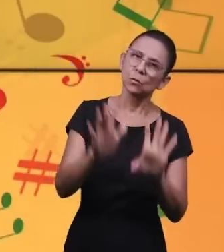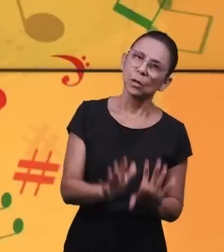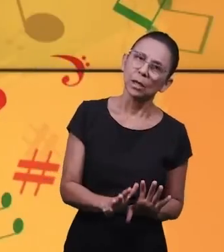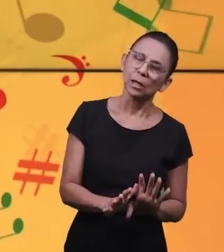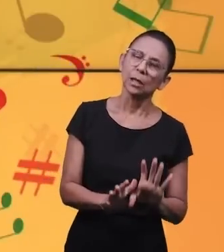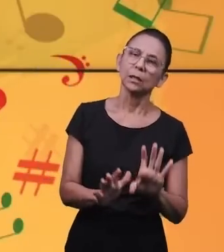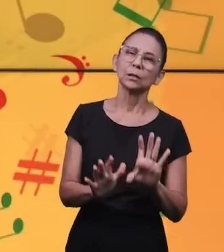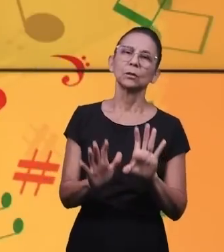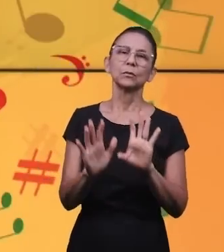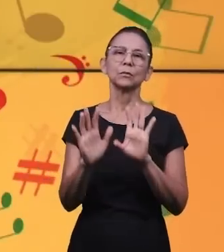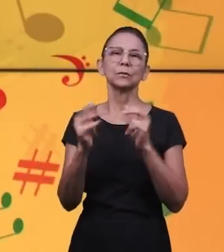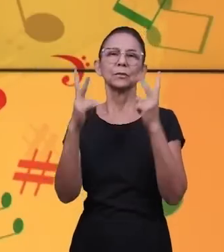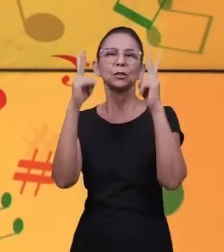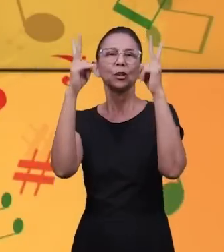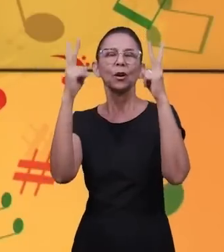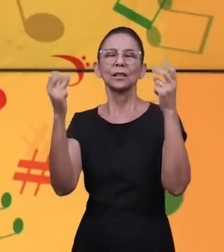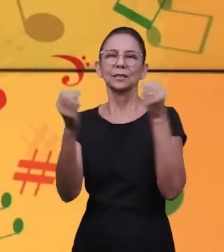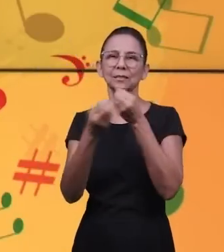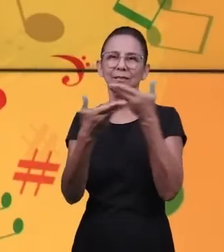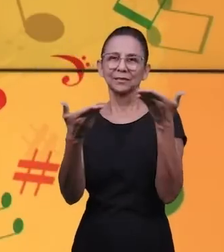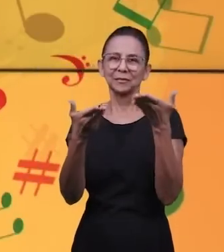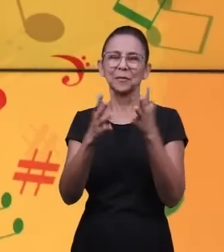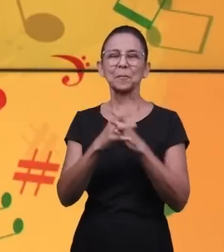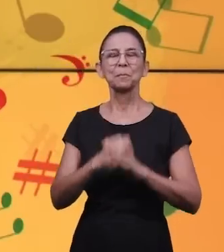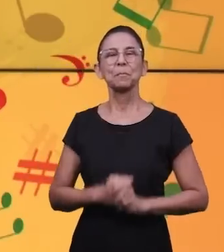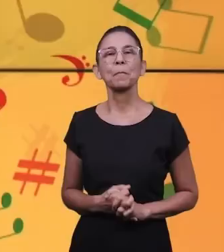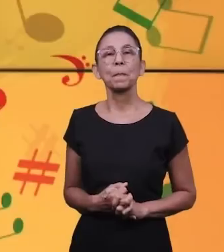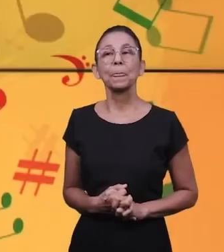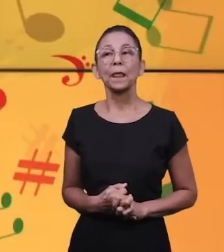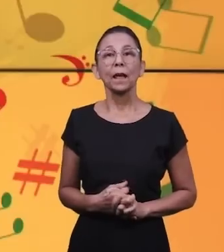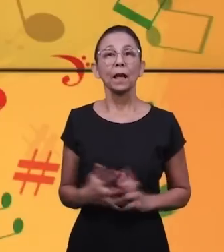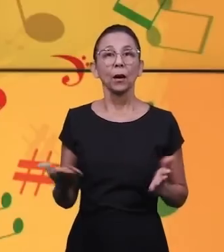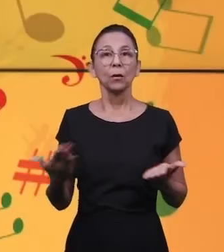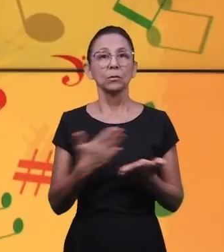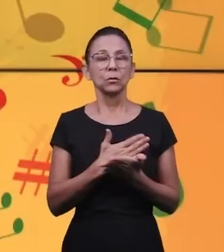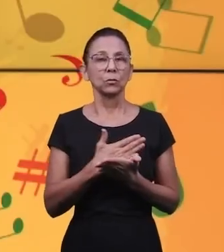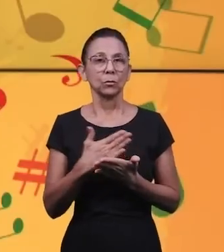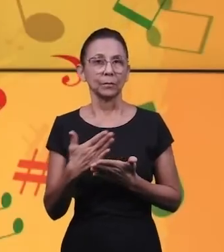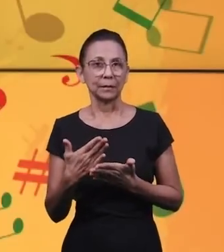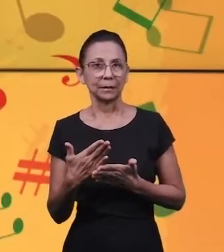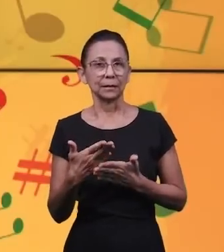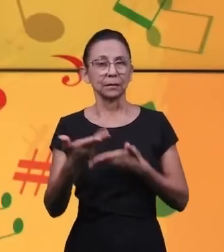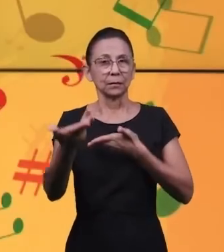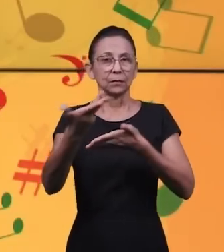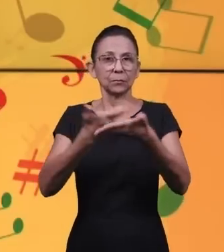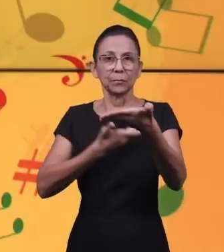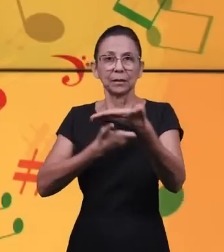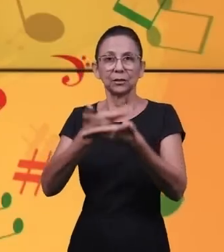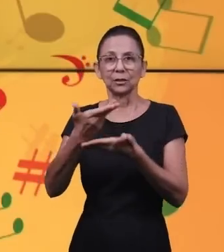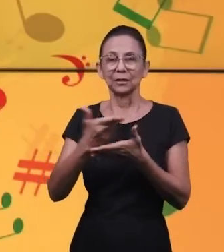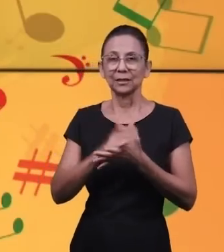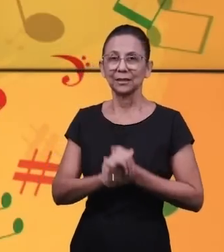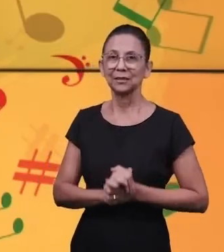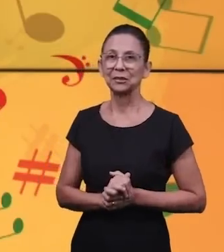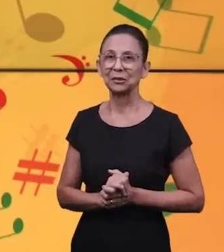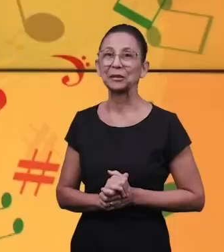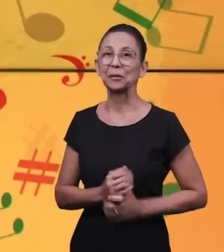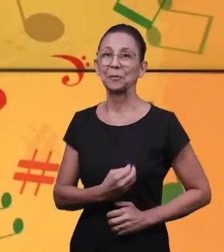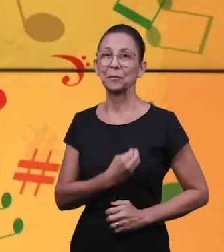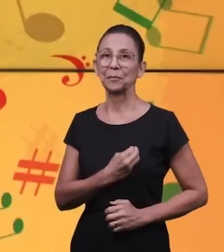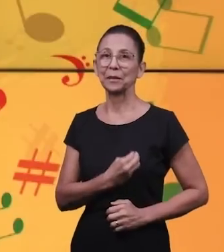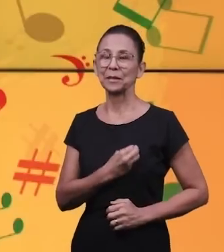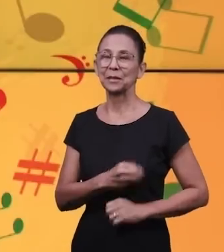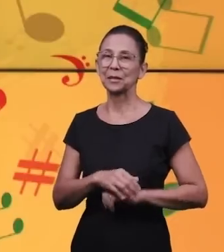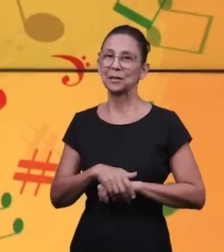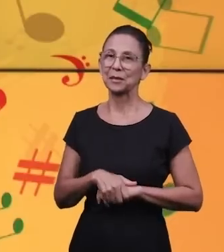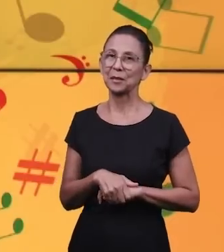abençoando, nos dando a vitória. Glória a Deus! Quero começar hoje compartilhando com você a